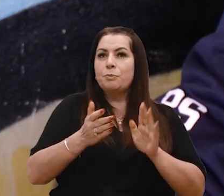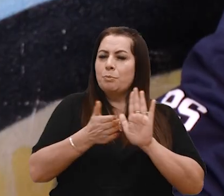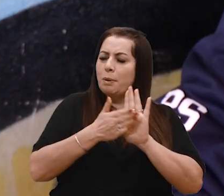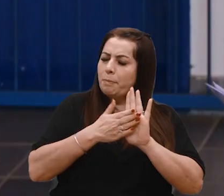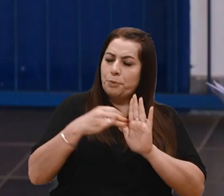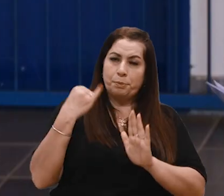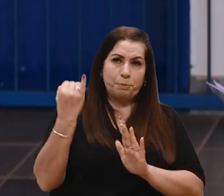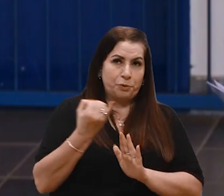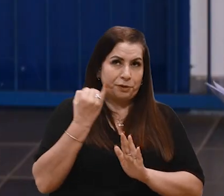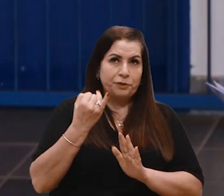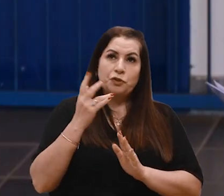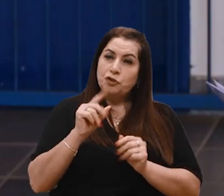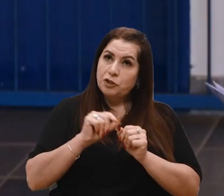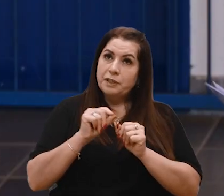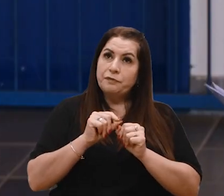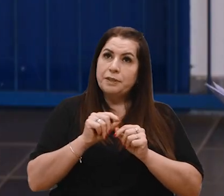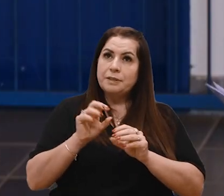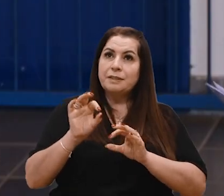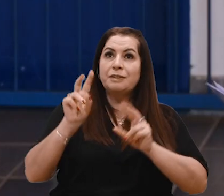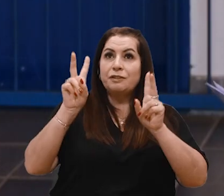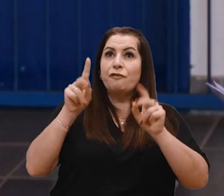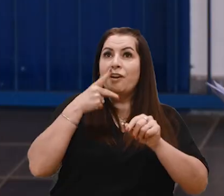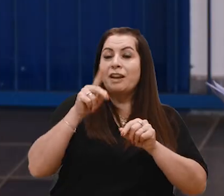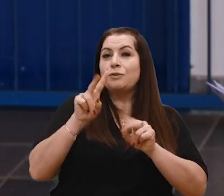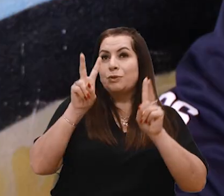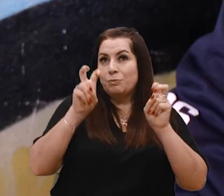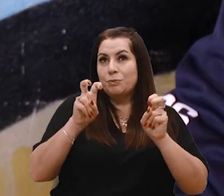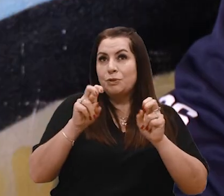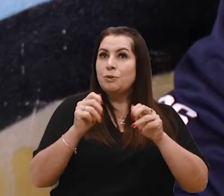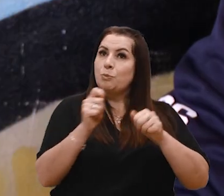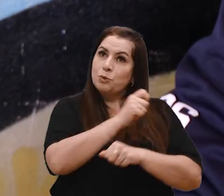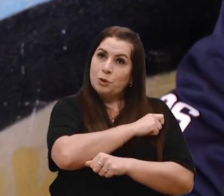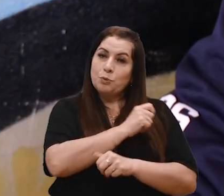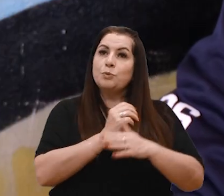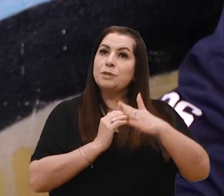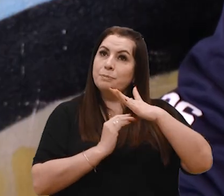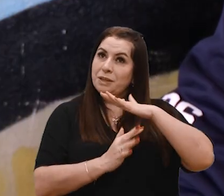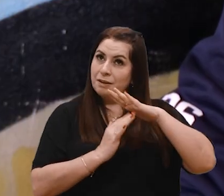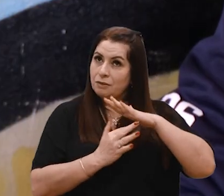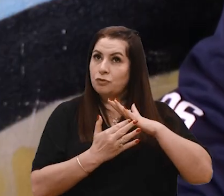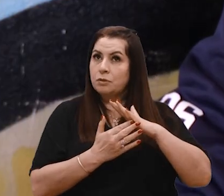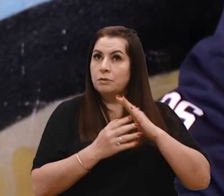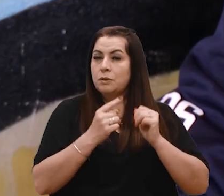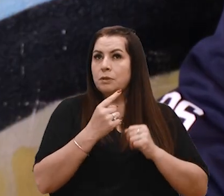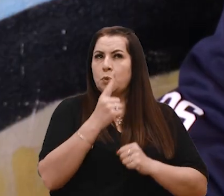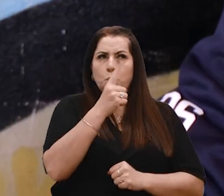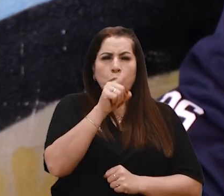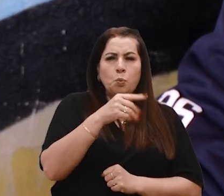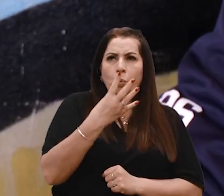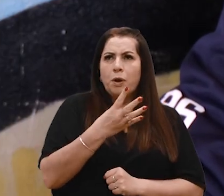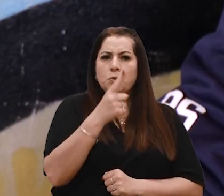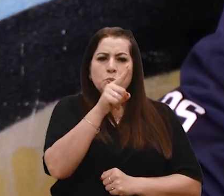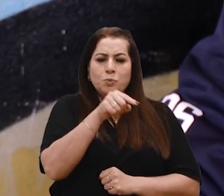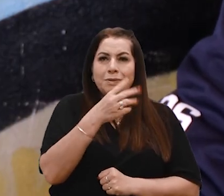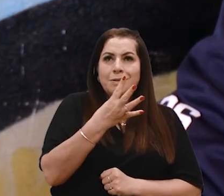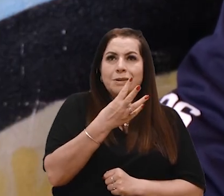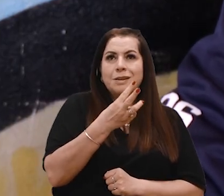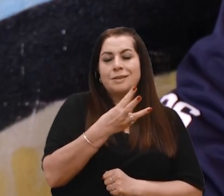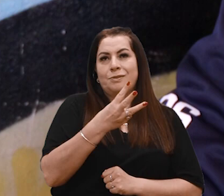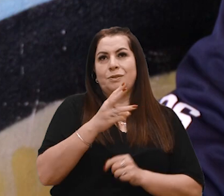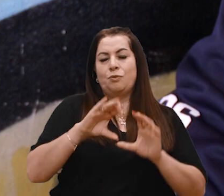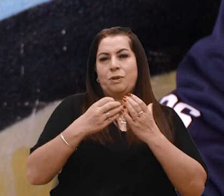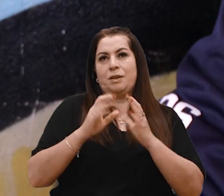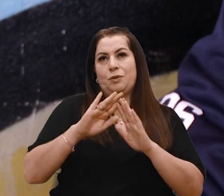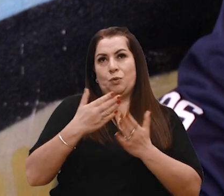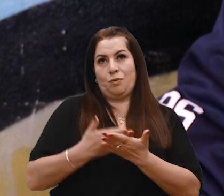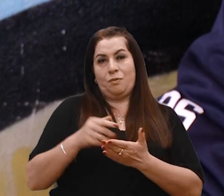eu acho que isso é uma pauta muito importante e que já devia ter sido abordada antes, sobre os estudantes imigrantes, que são 1/4,